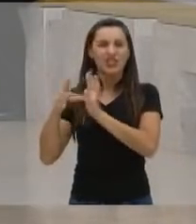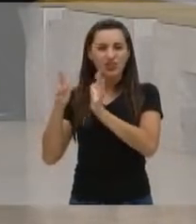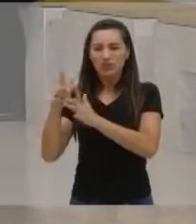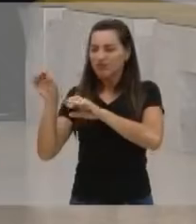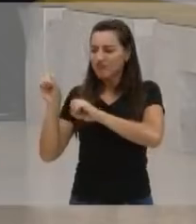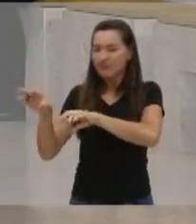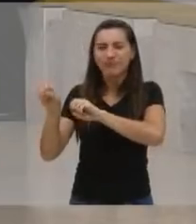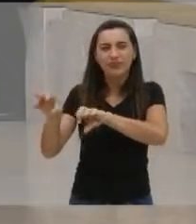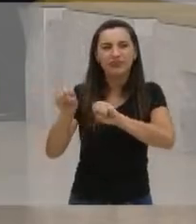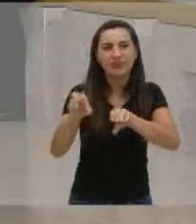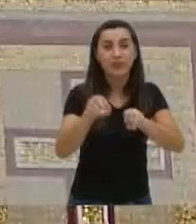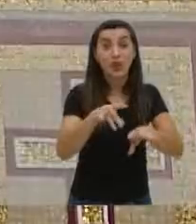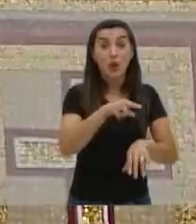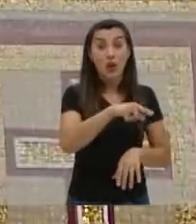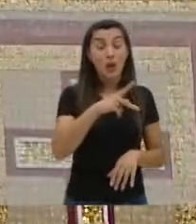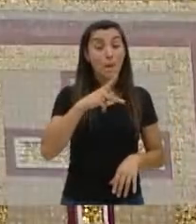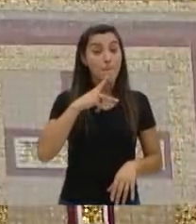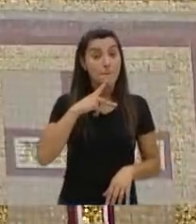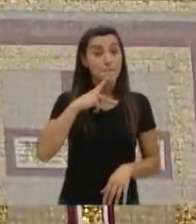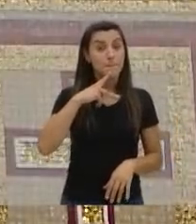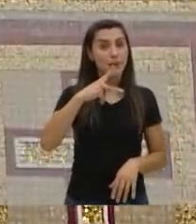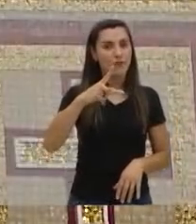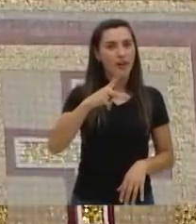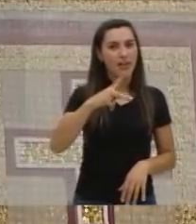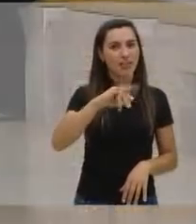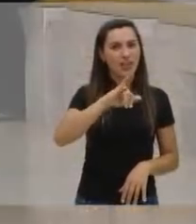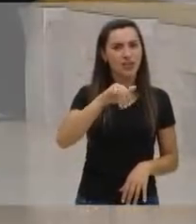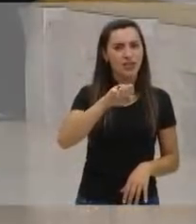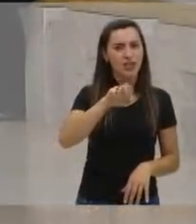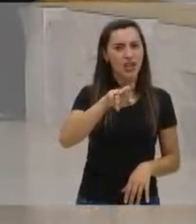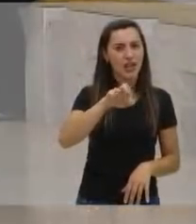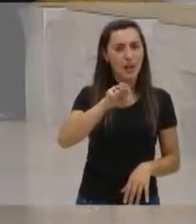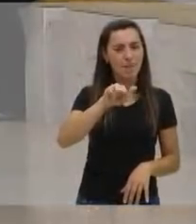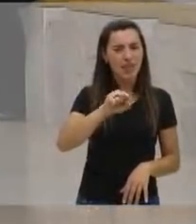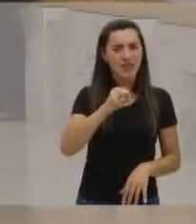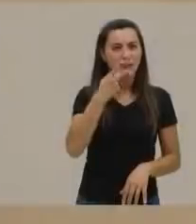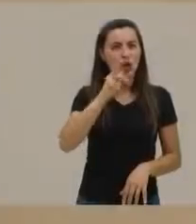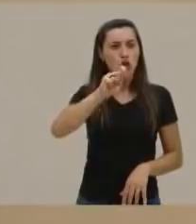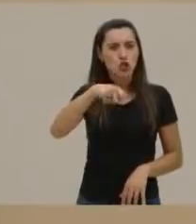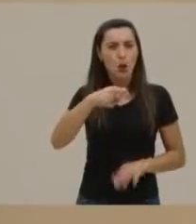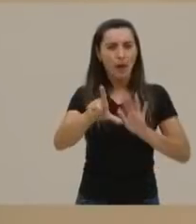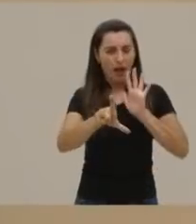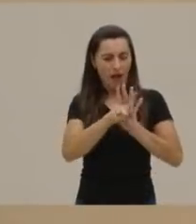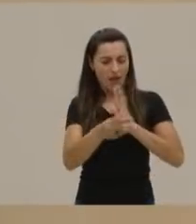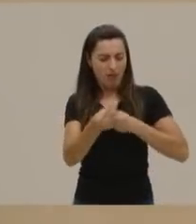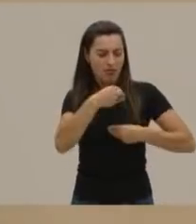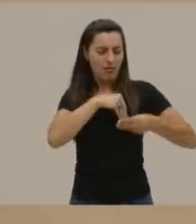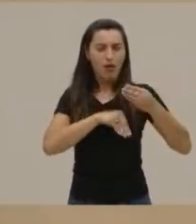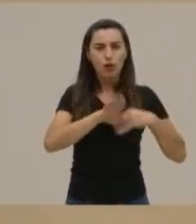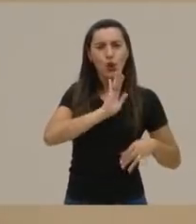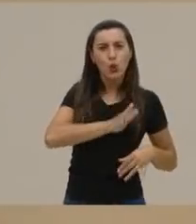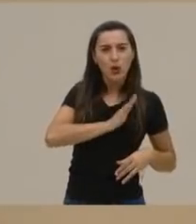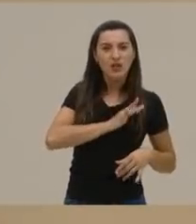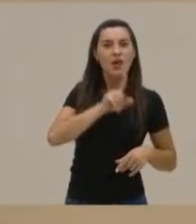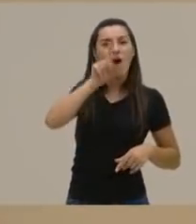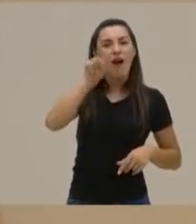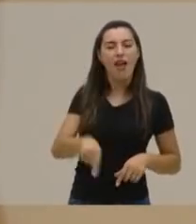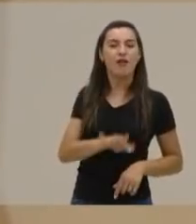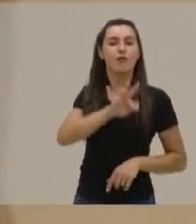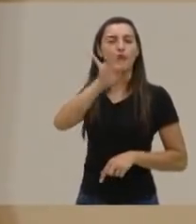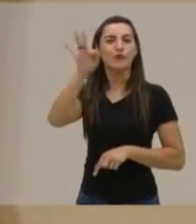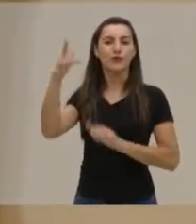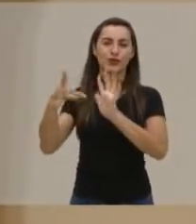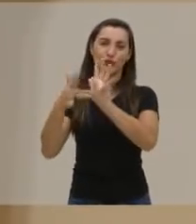a promessa de Jeremias se realiza no Evangelho, se realiza na boa notícia,